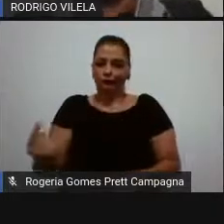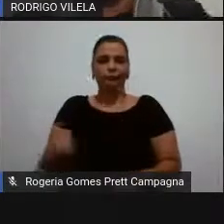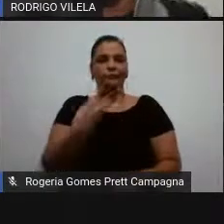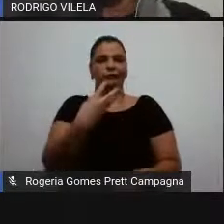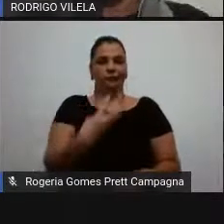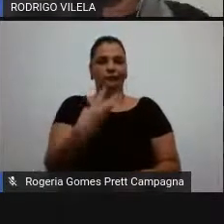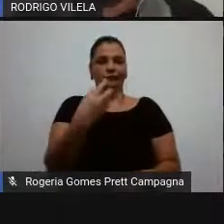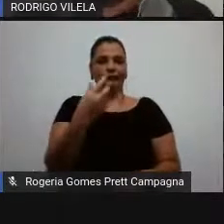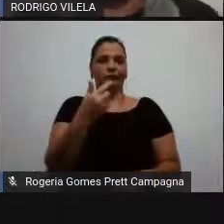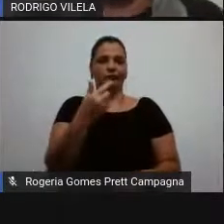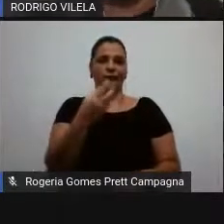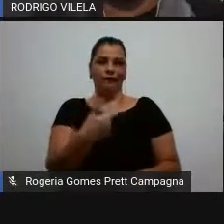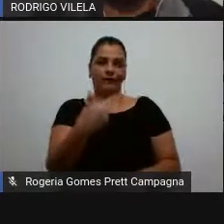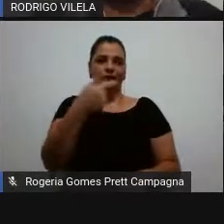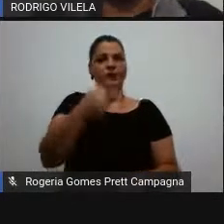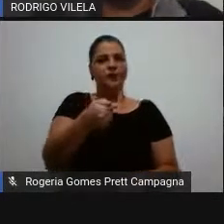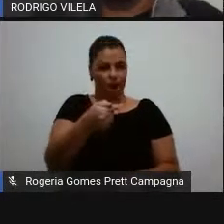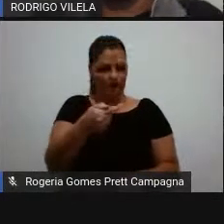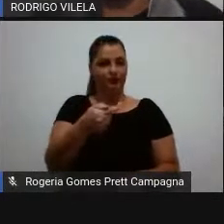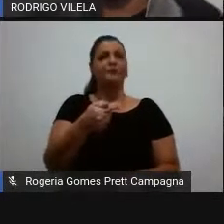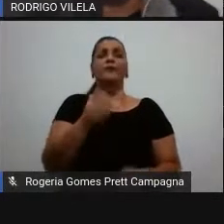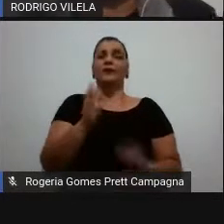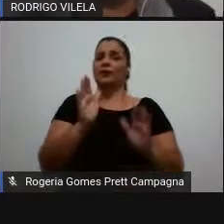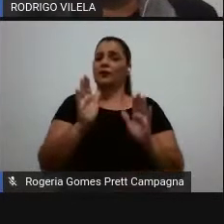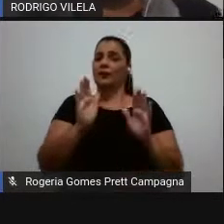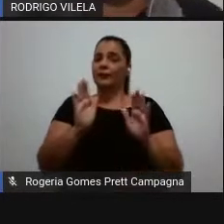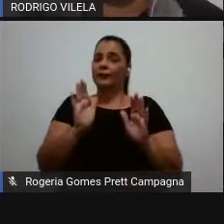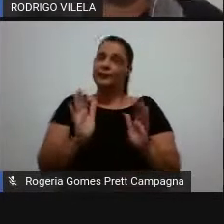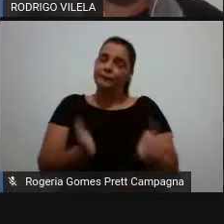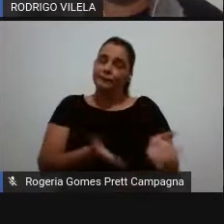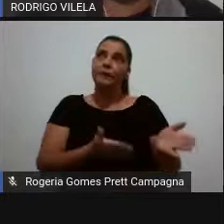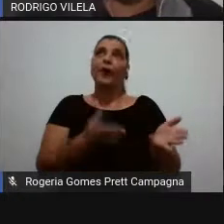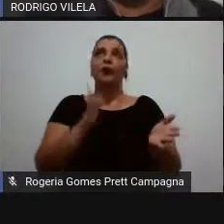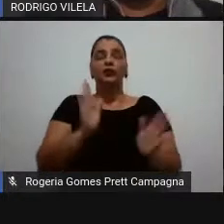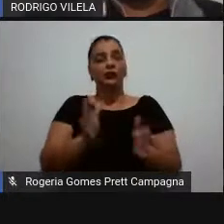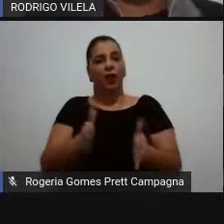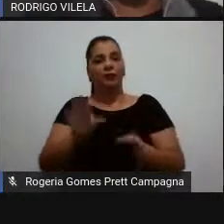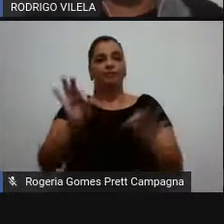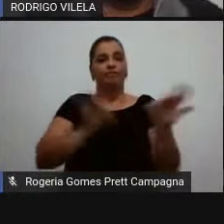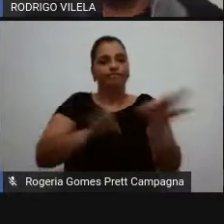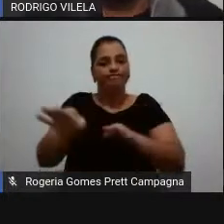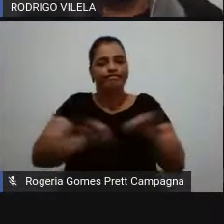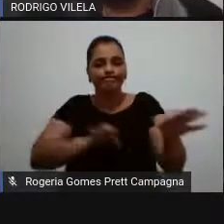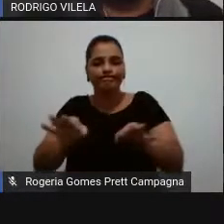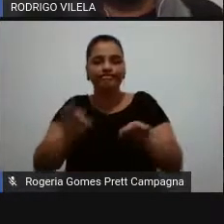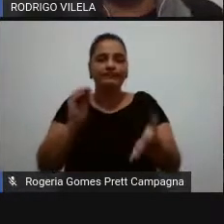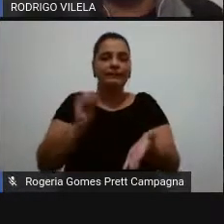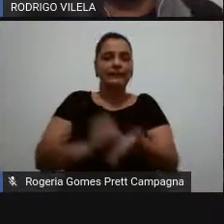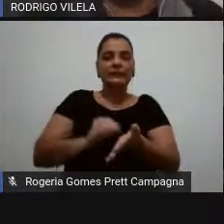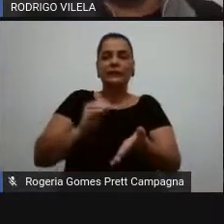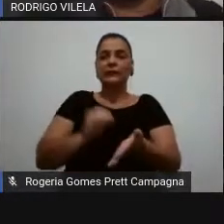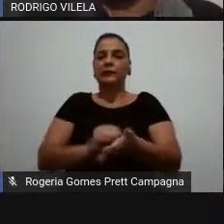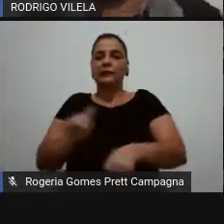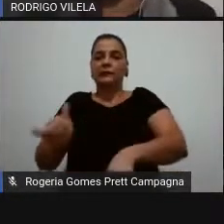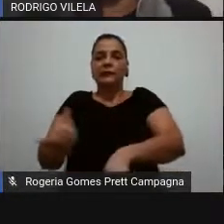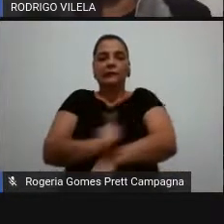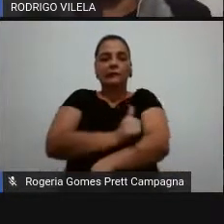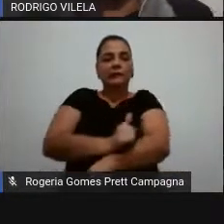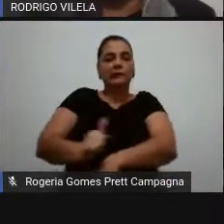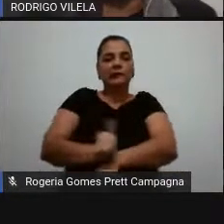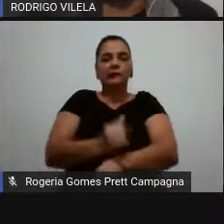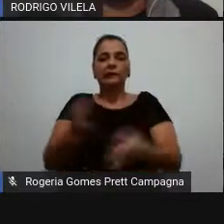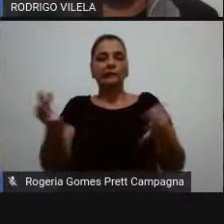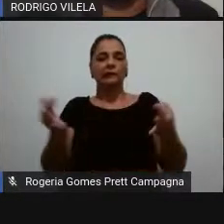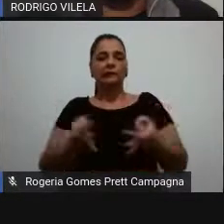já construímos, identificamos, havia também a necessidade de criar uma estratégia eficaz de entrega e